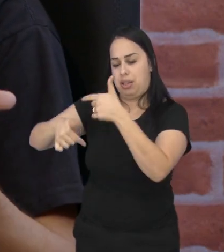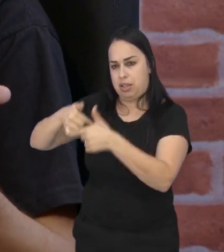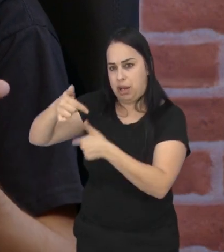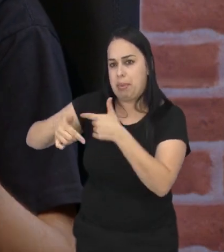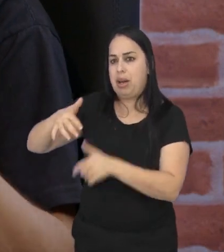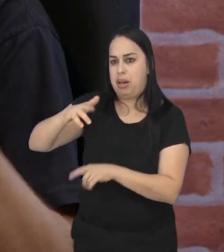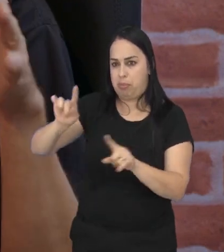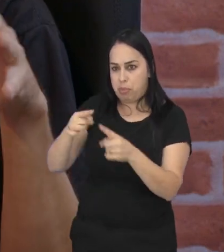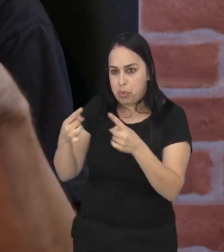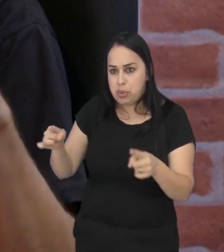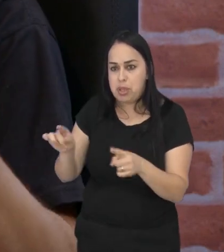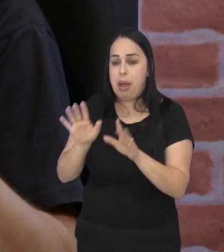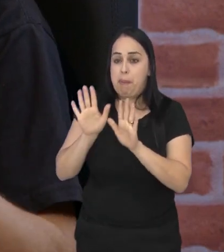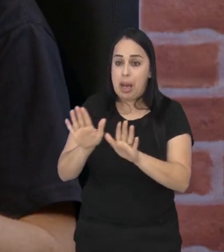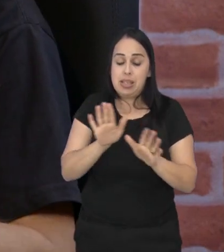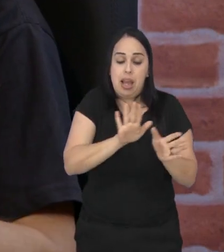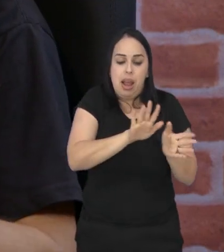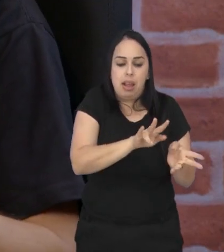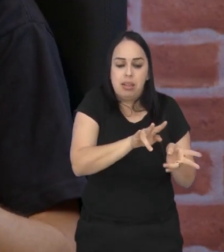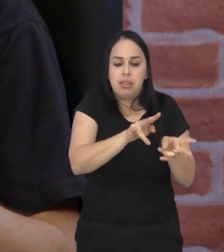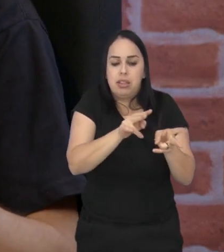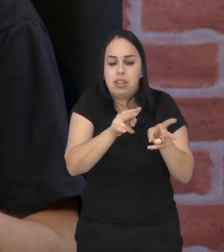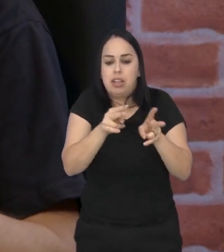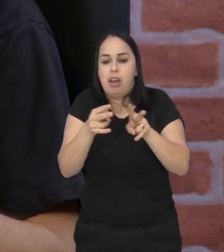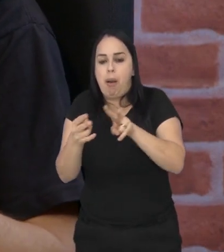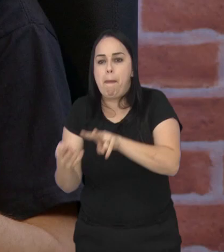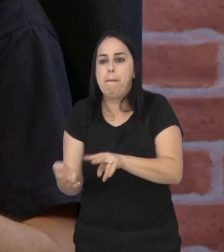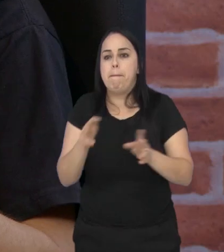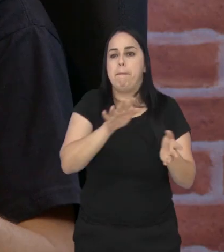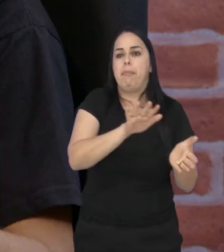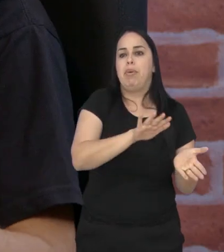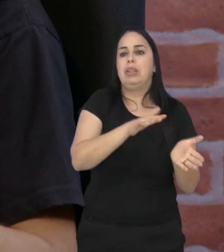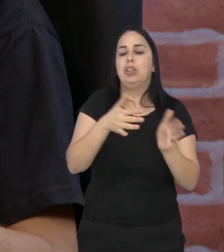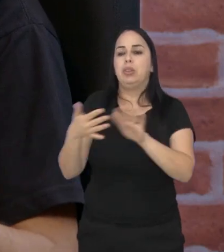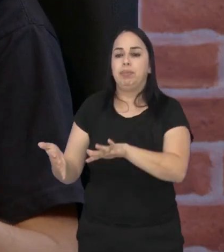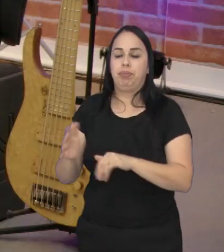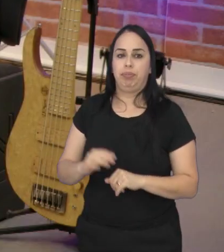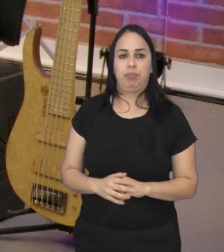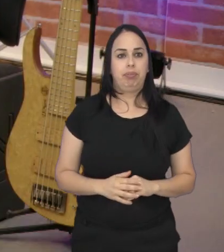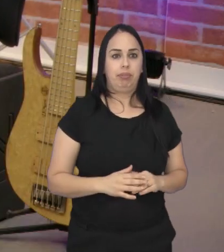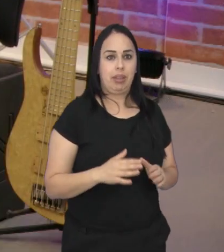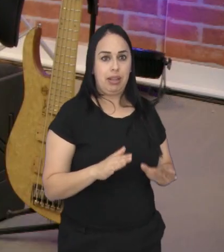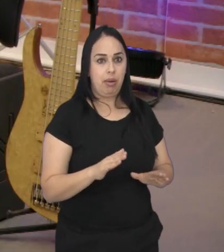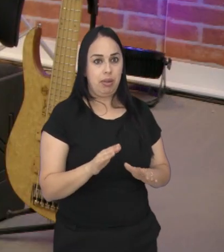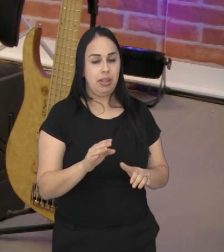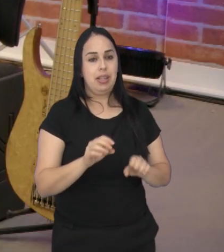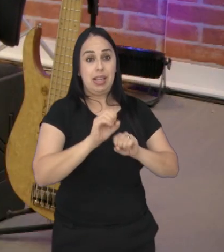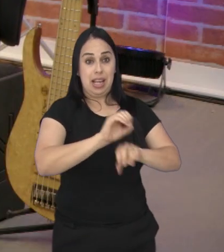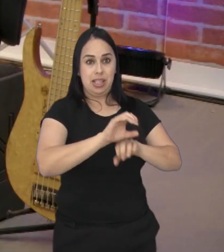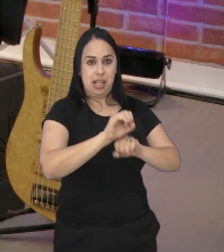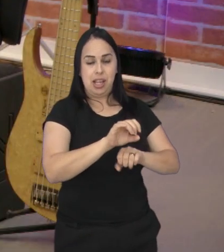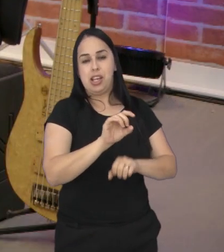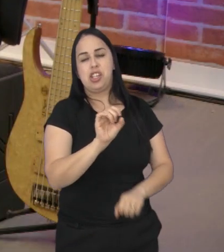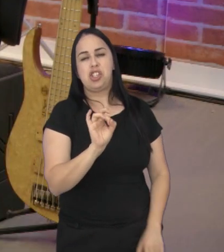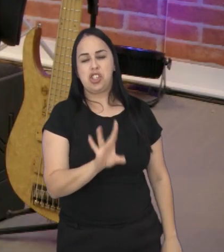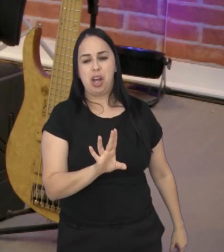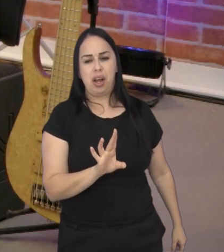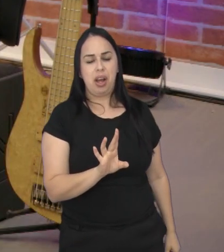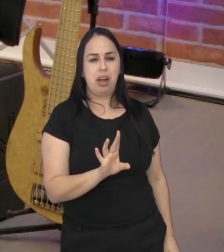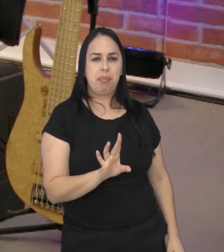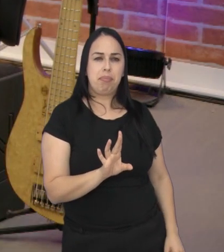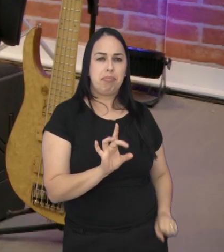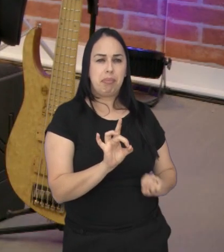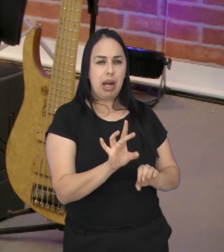que na época da empresa, mas ele fez a transição correta. Então, muitas vezes, e é isso que acontece. Então, o lance da sua aula, que é até legal falar, você não faz só,